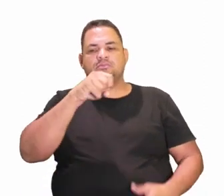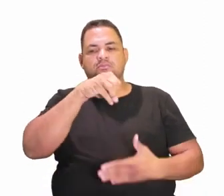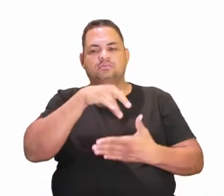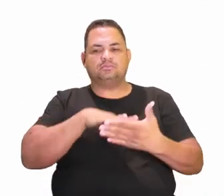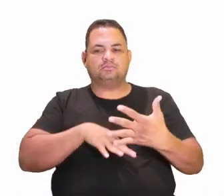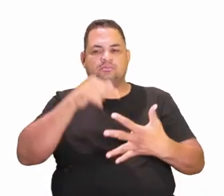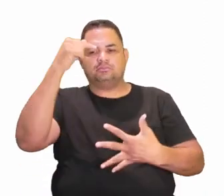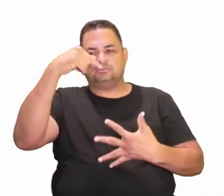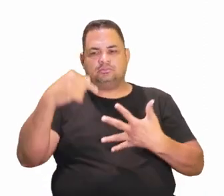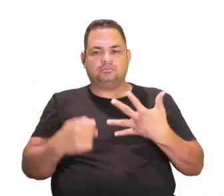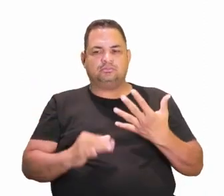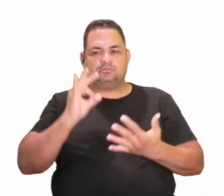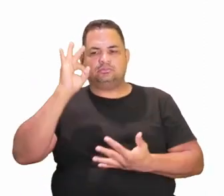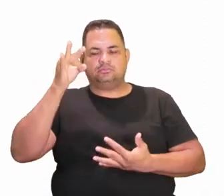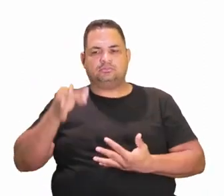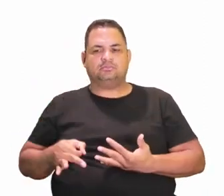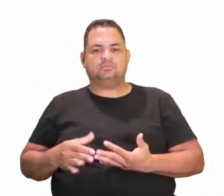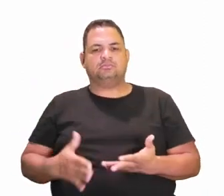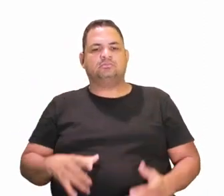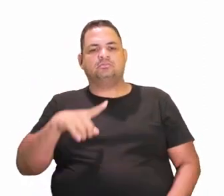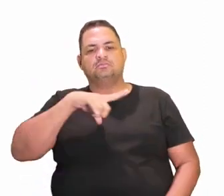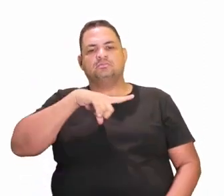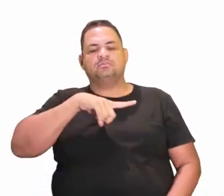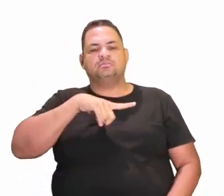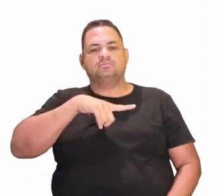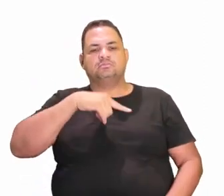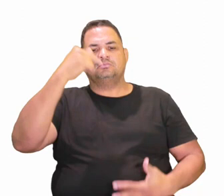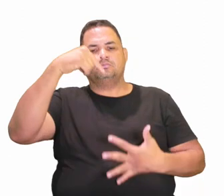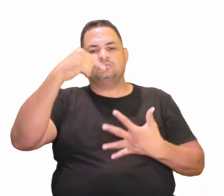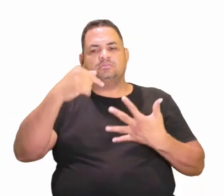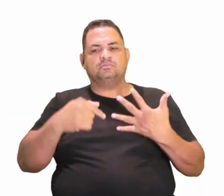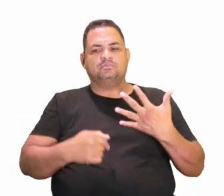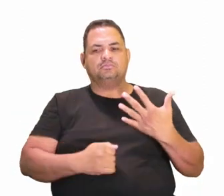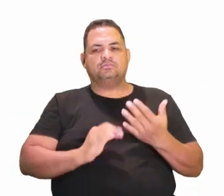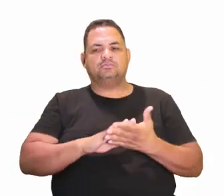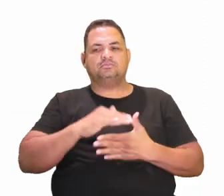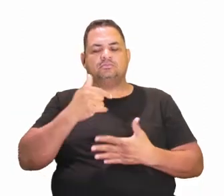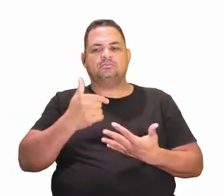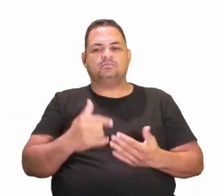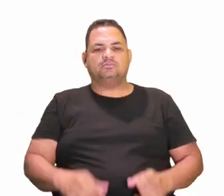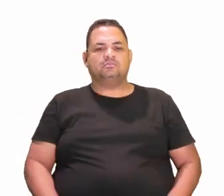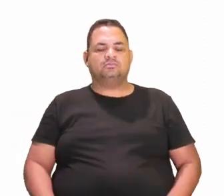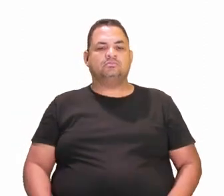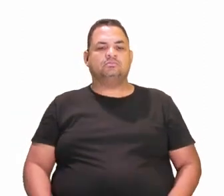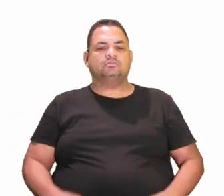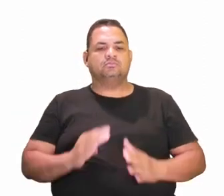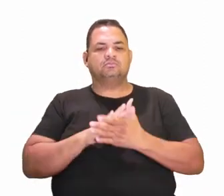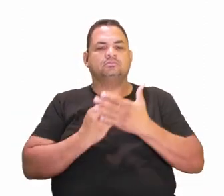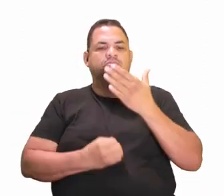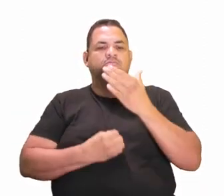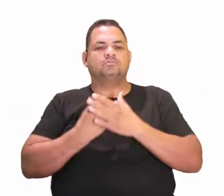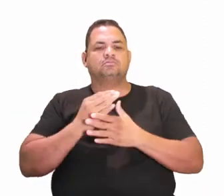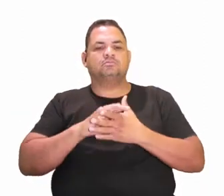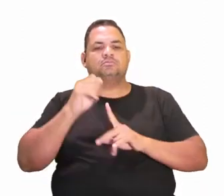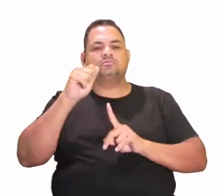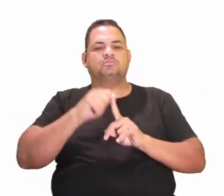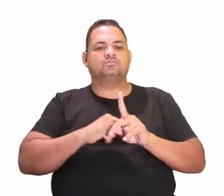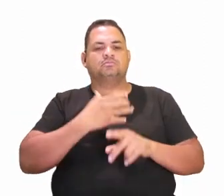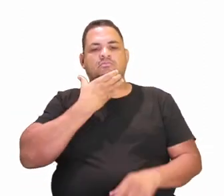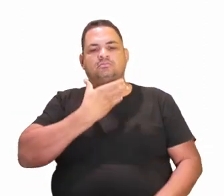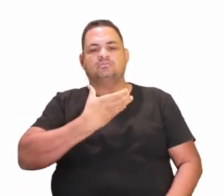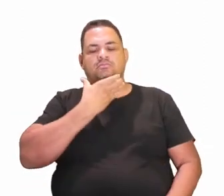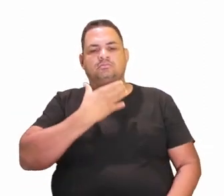única alternativa correta. Então, você tem aí várias alternativas onde aparece o mês de